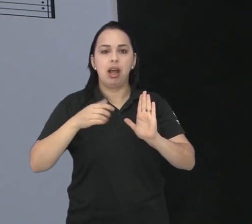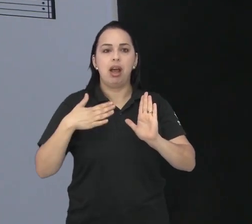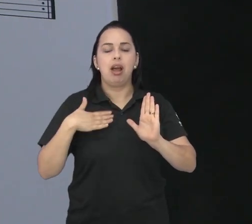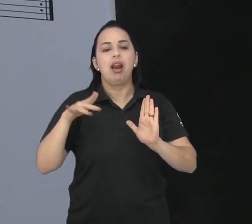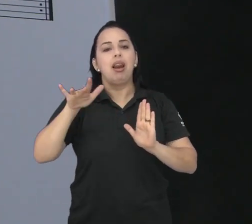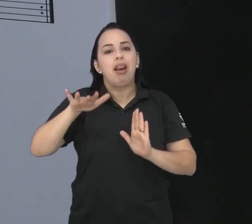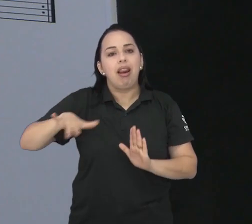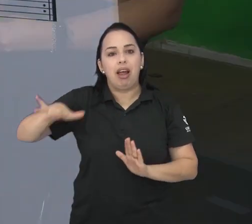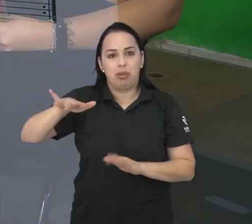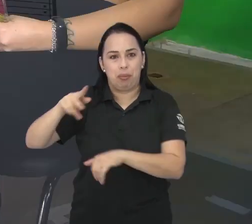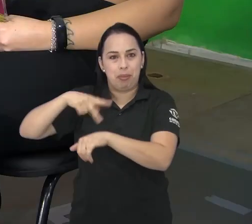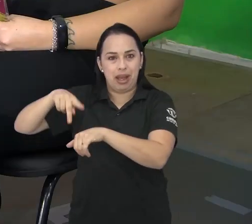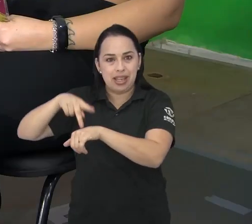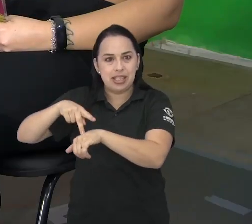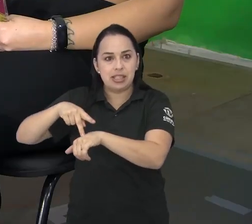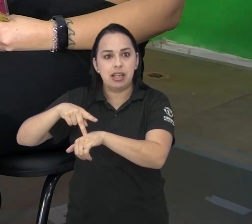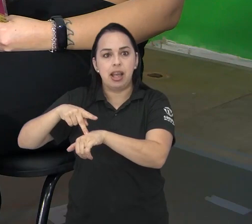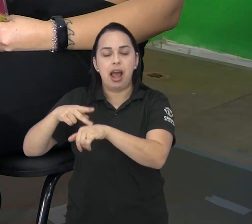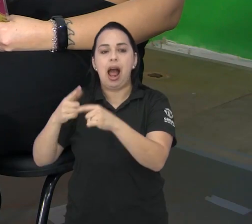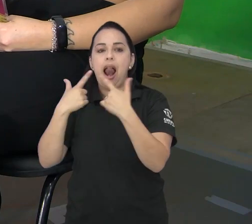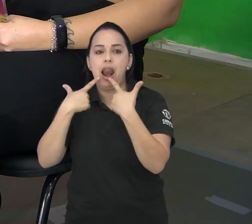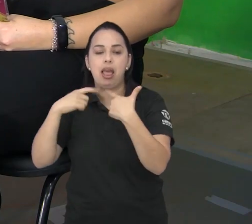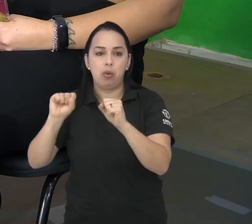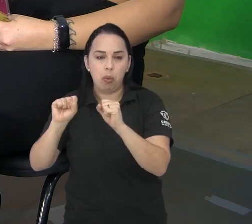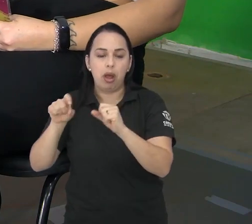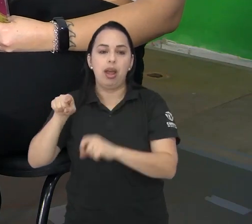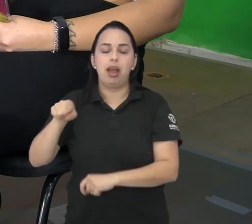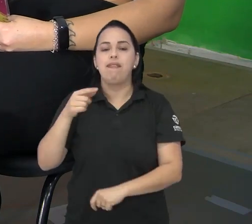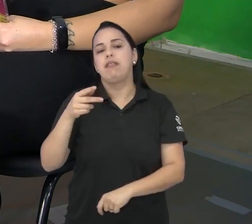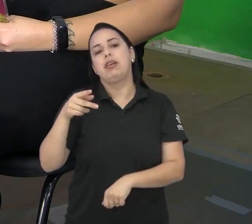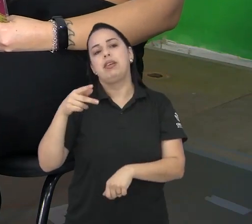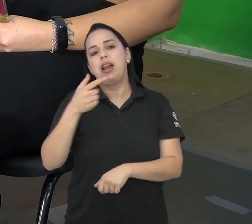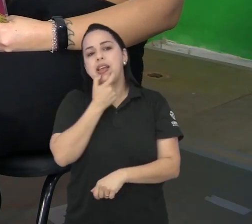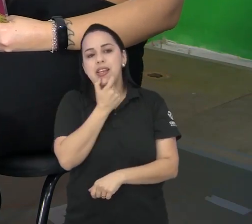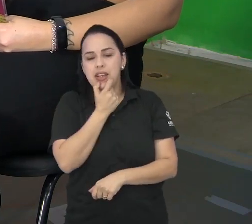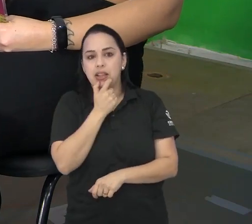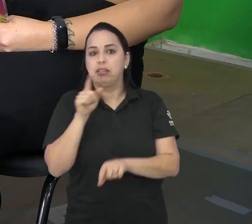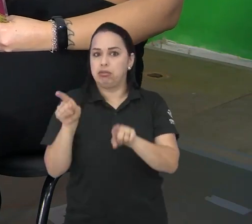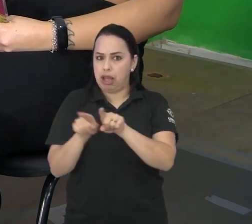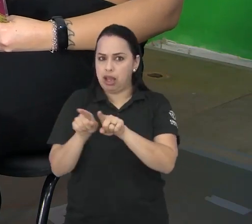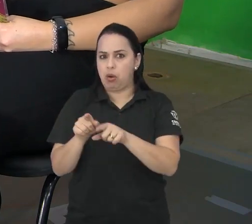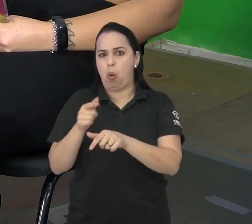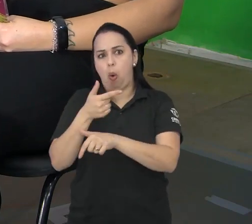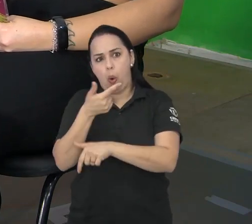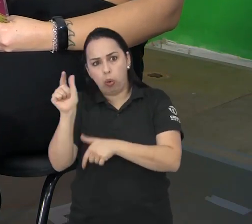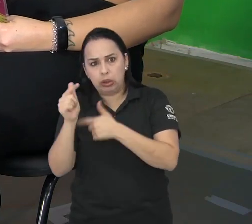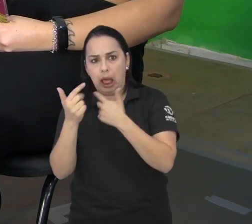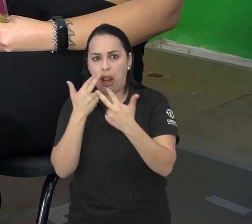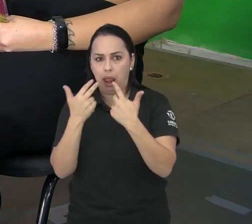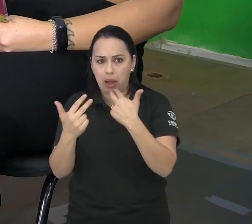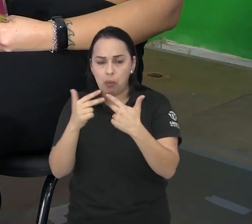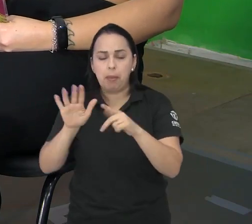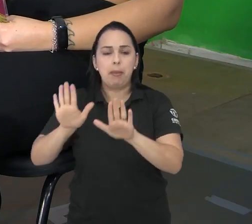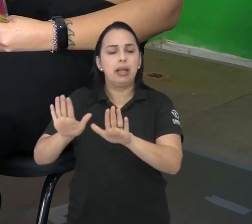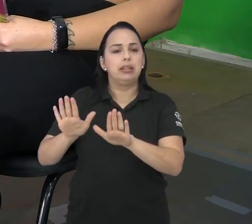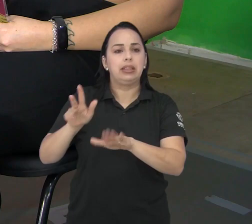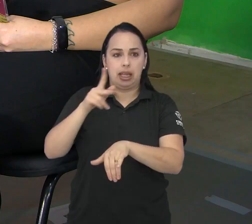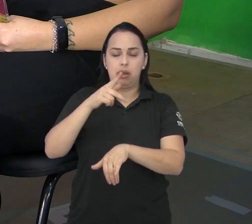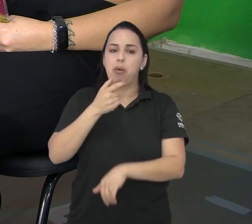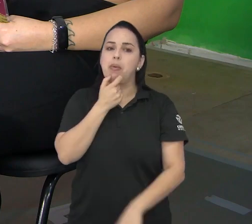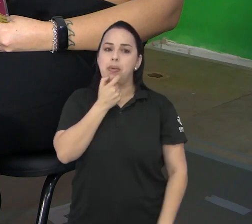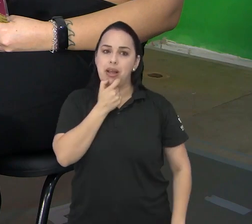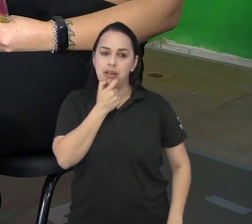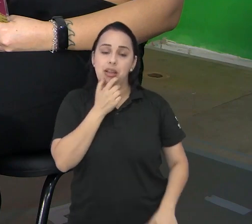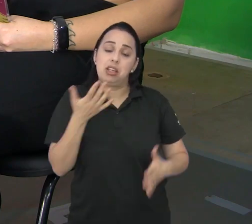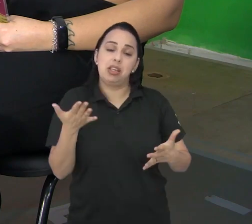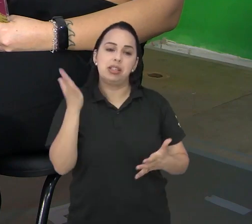no Malawi é o inglês, né? Apesar de falar em diversos outros idiomas lá dentro do país, mas você tem o inglês também. E hoje em dia o